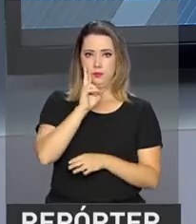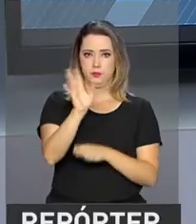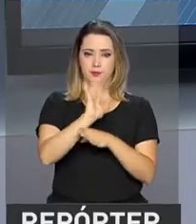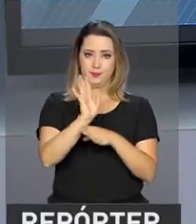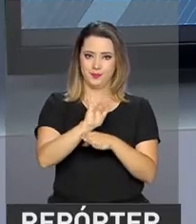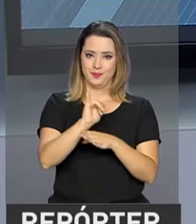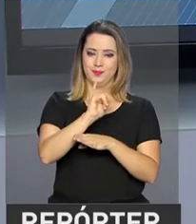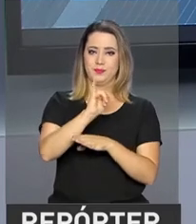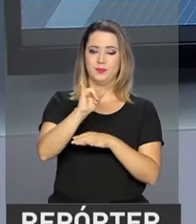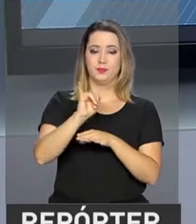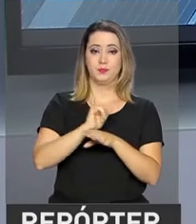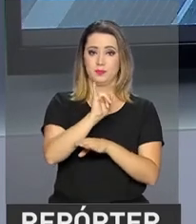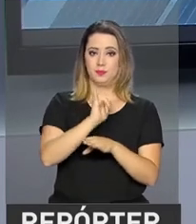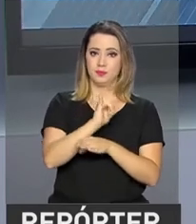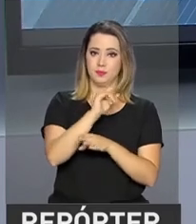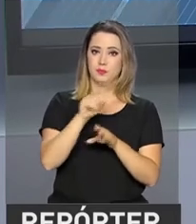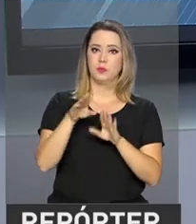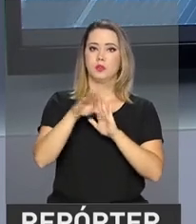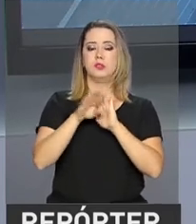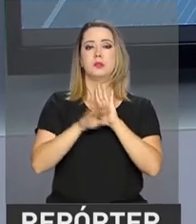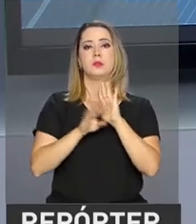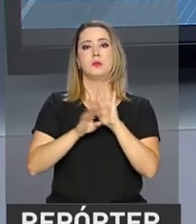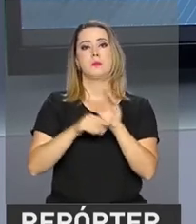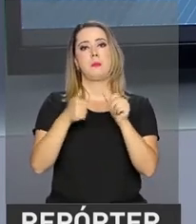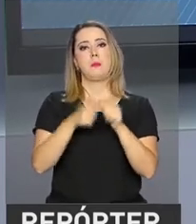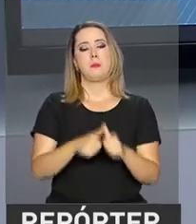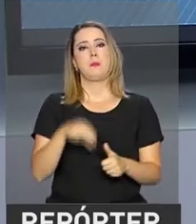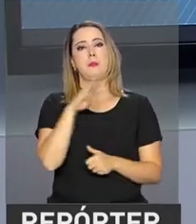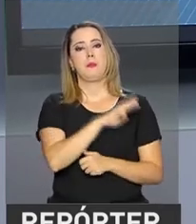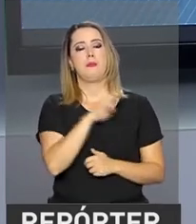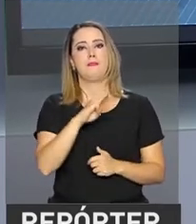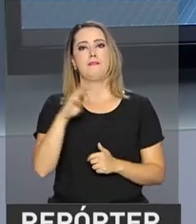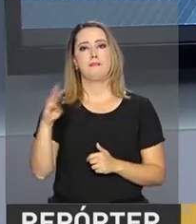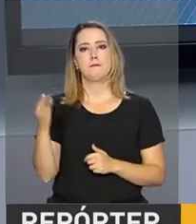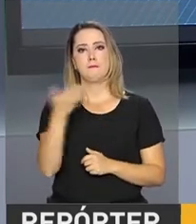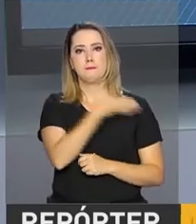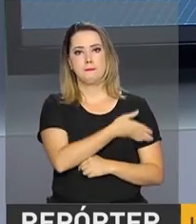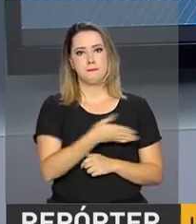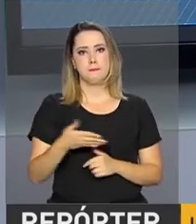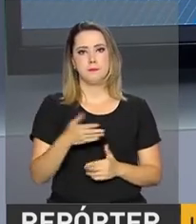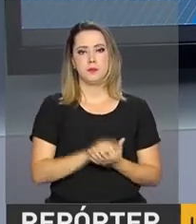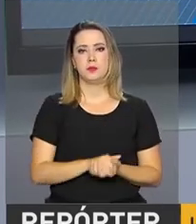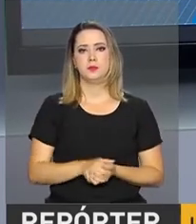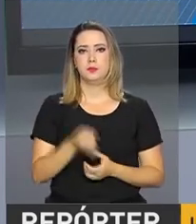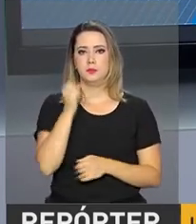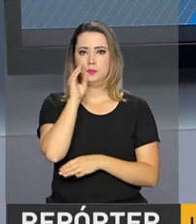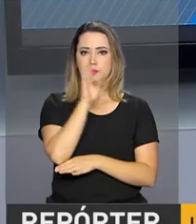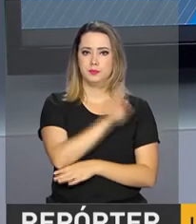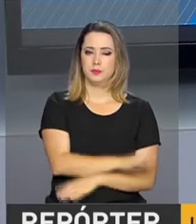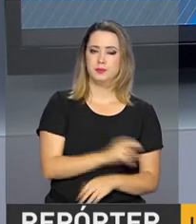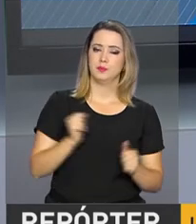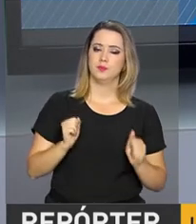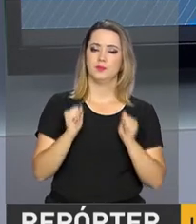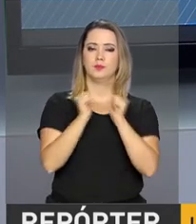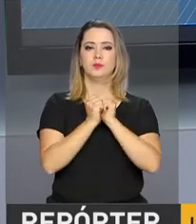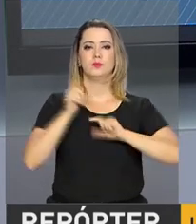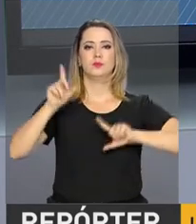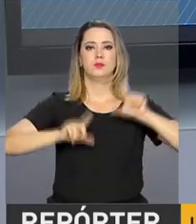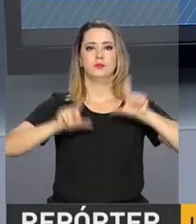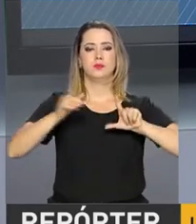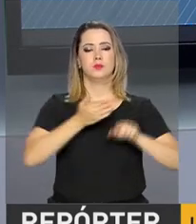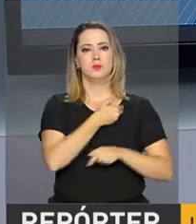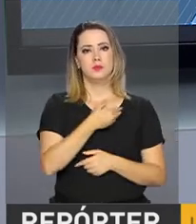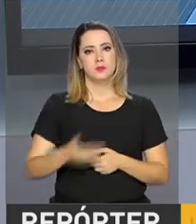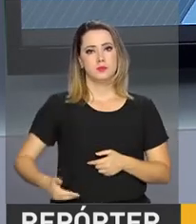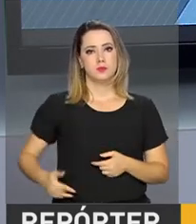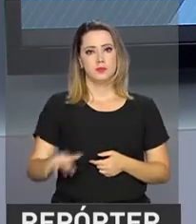rever as reportagens no youtube e toda a nossa programação também está na página da nbr uma ótima tarde pra você e continue